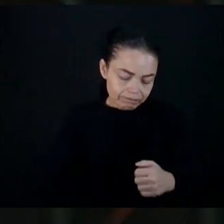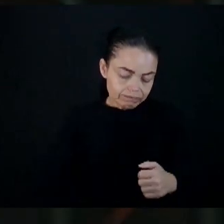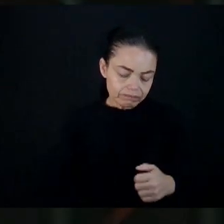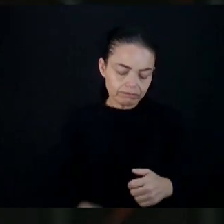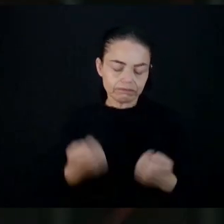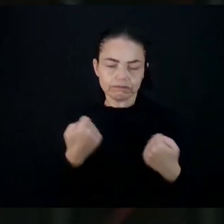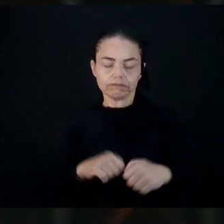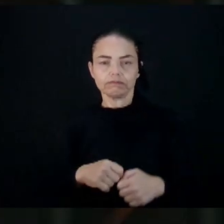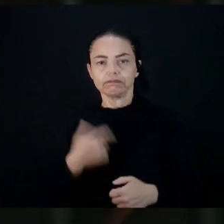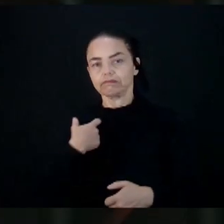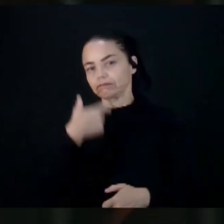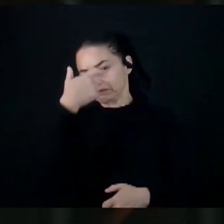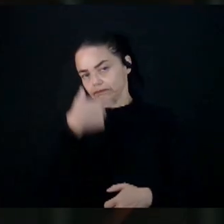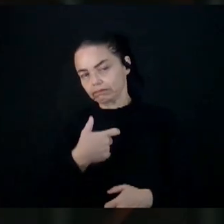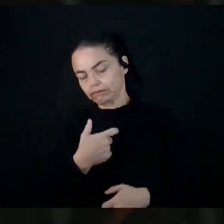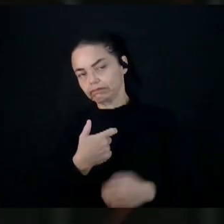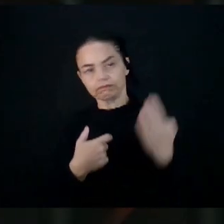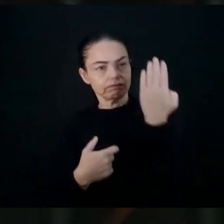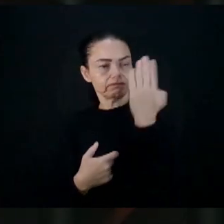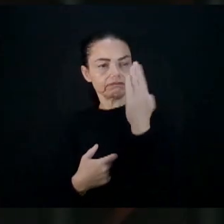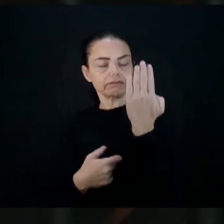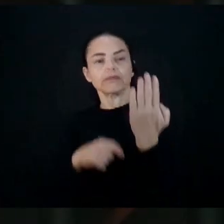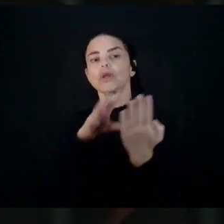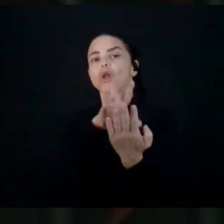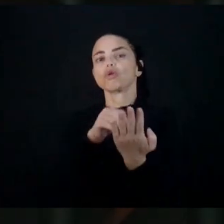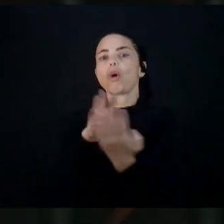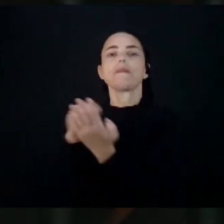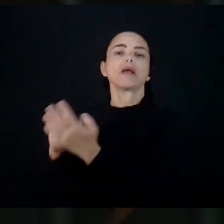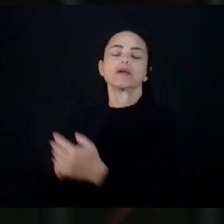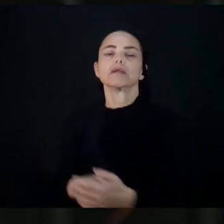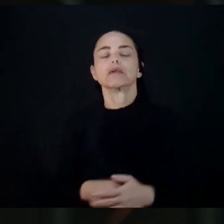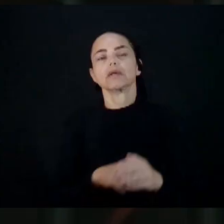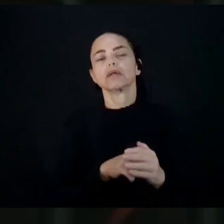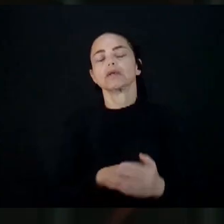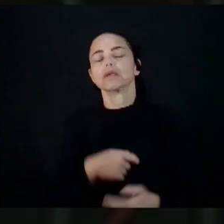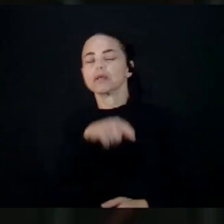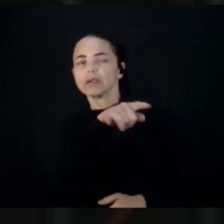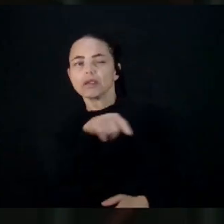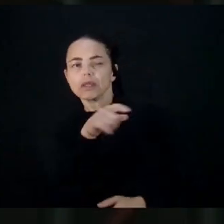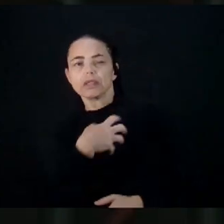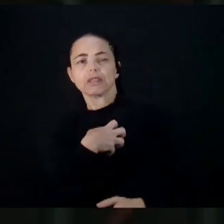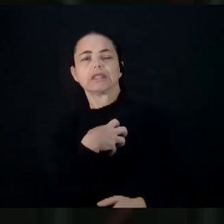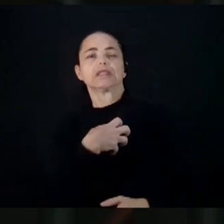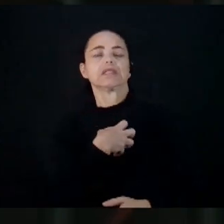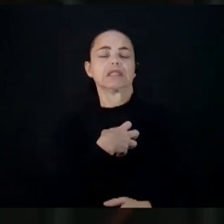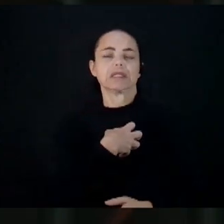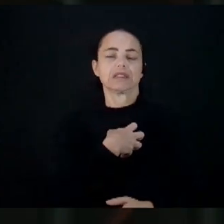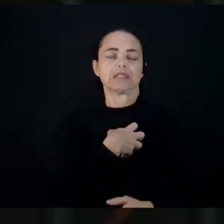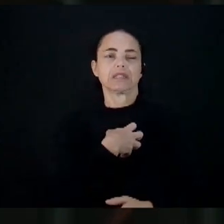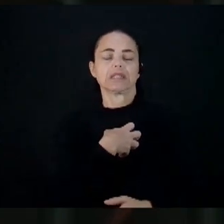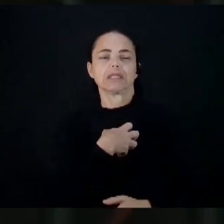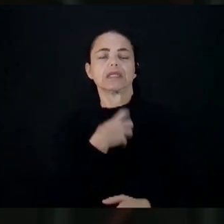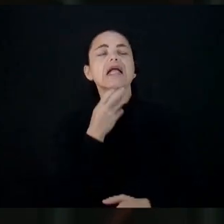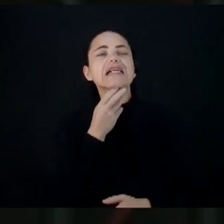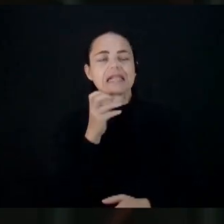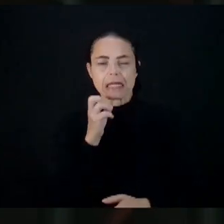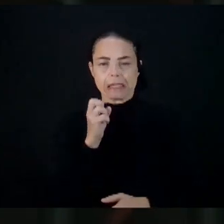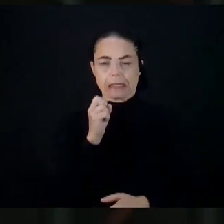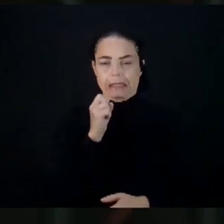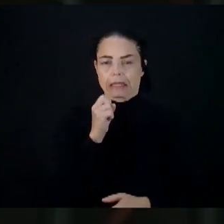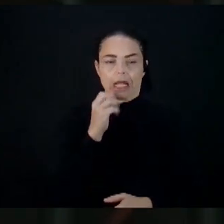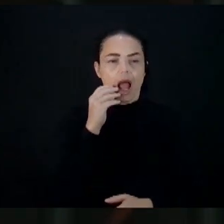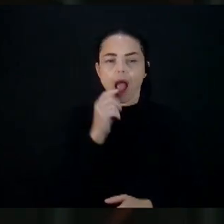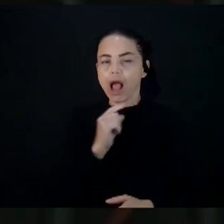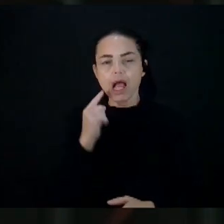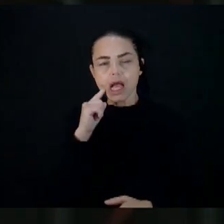somos espelhos, né, das nossas crianças. Agora, aquela sensação de boca seca, amarga,